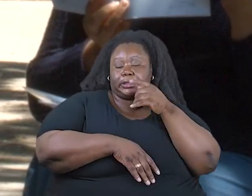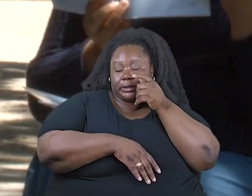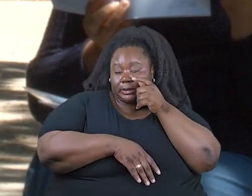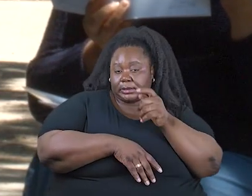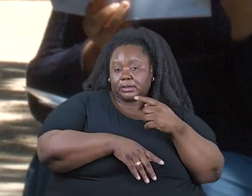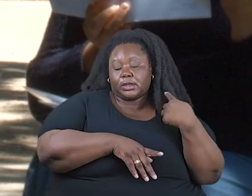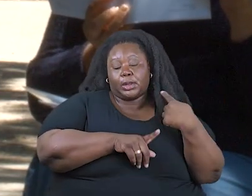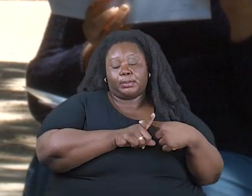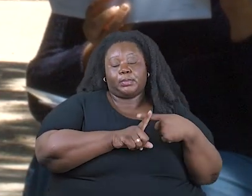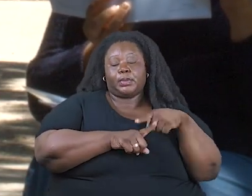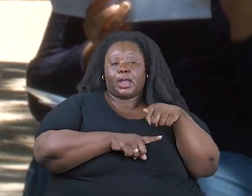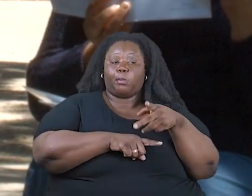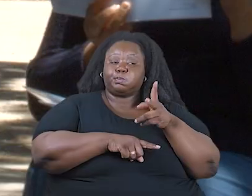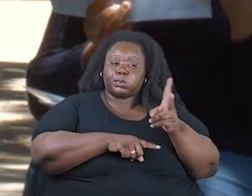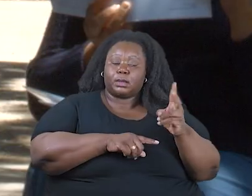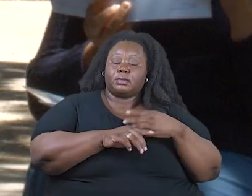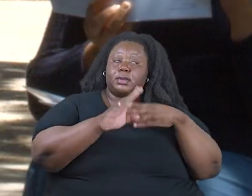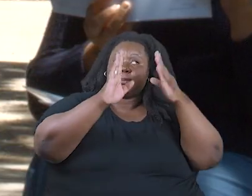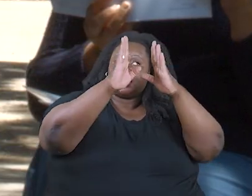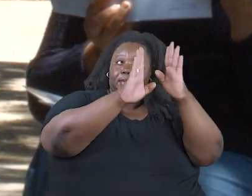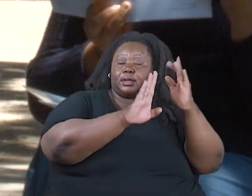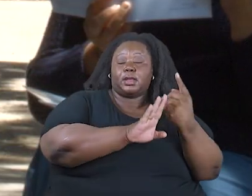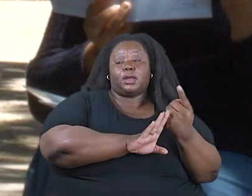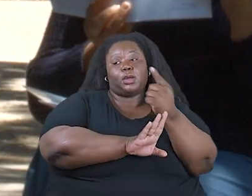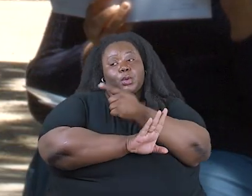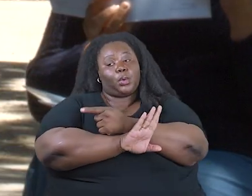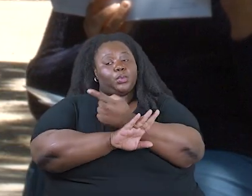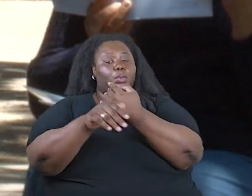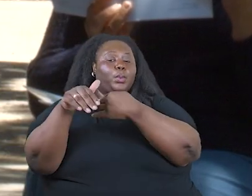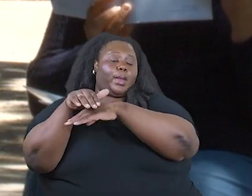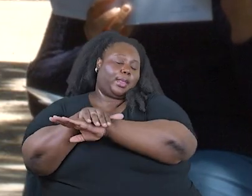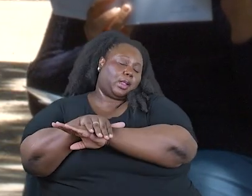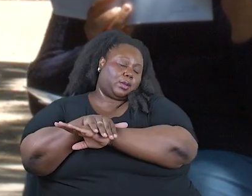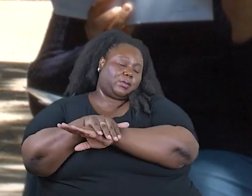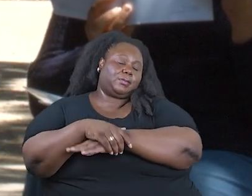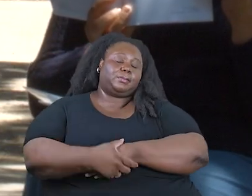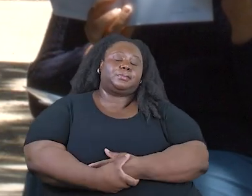eles mantiveram um exemplar na biblioteca e um na reserva técnica.